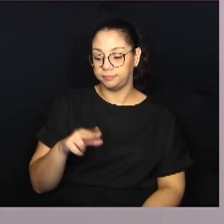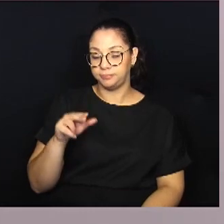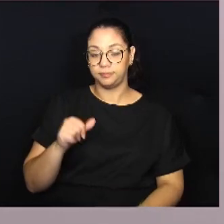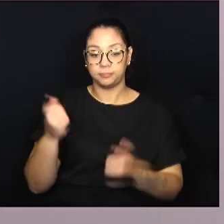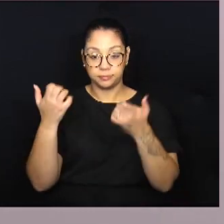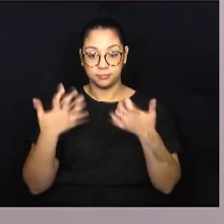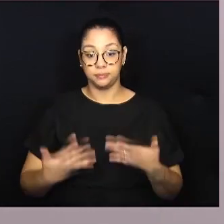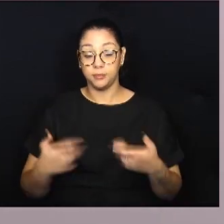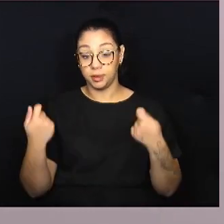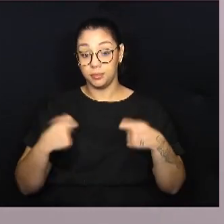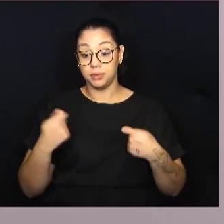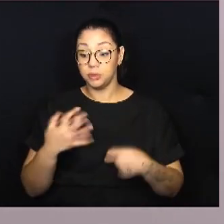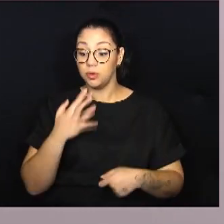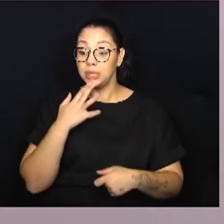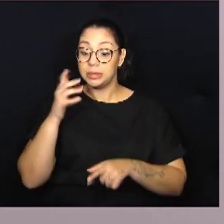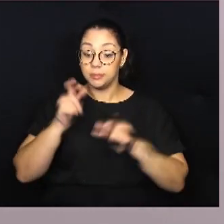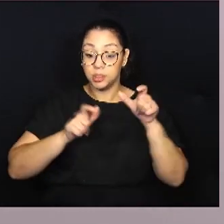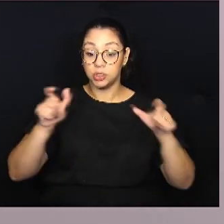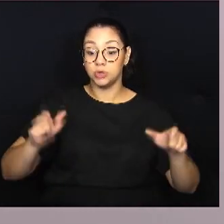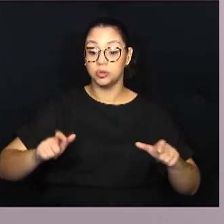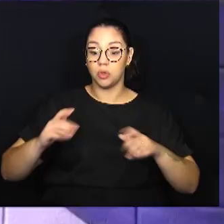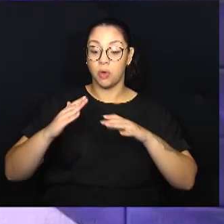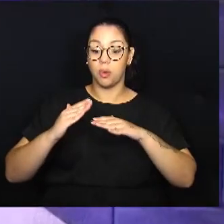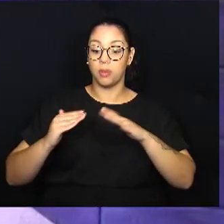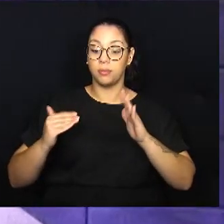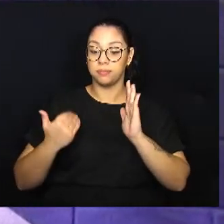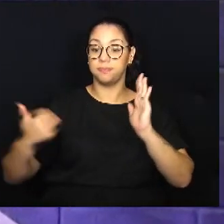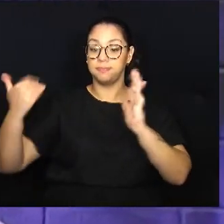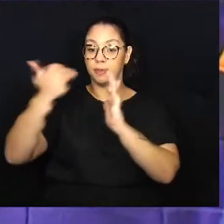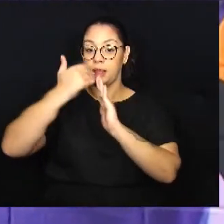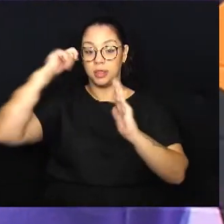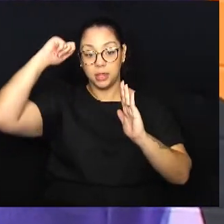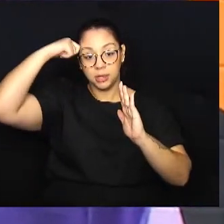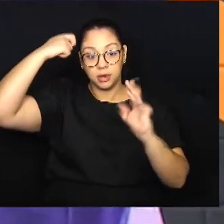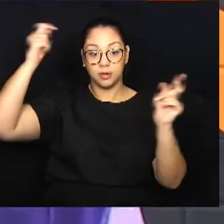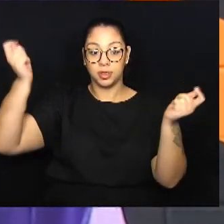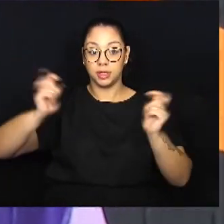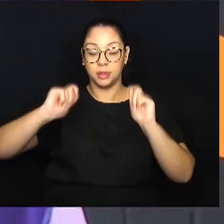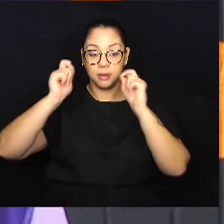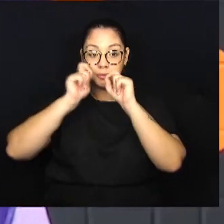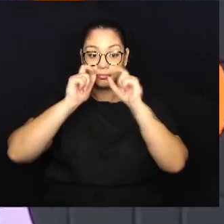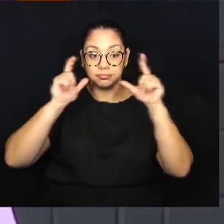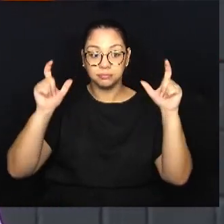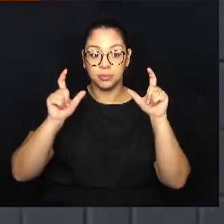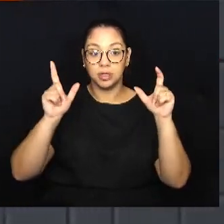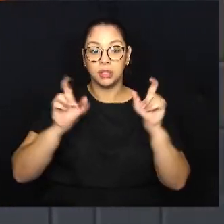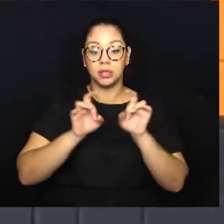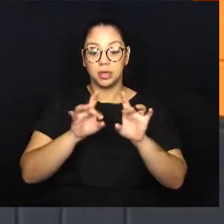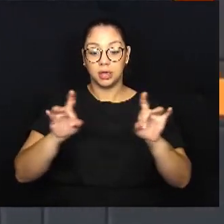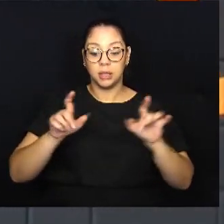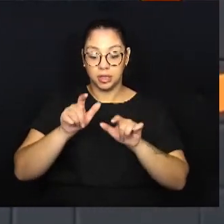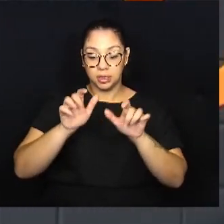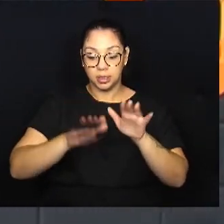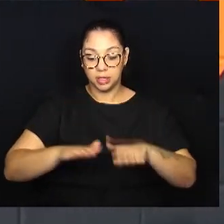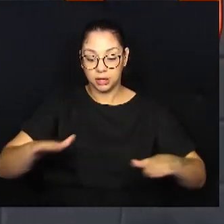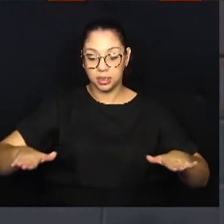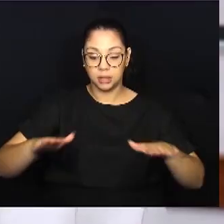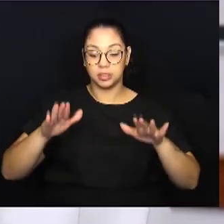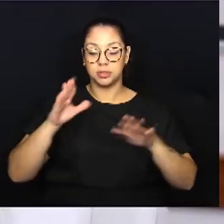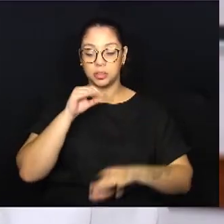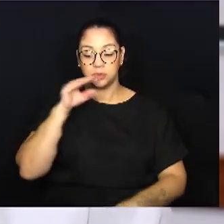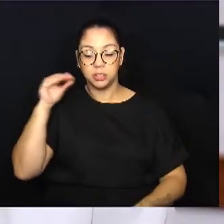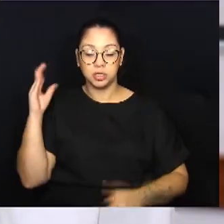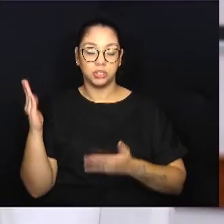conheçam ídolos negros que possam despertar o que há de melhor em cada criança, adolescente e